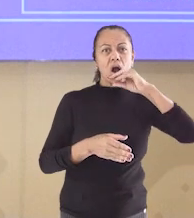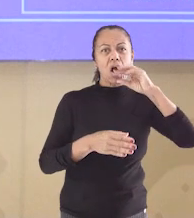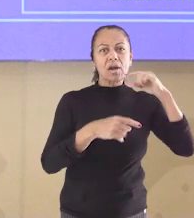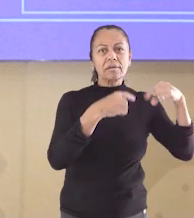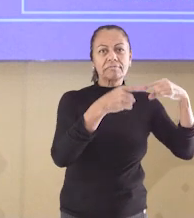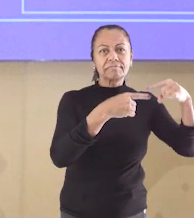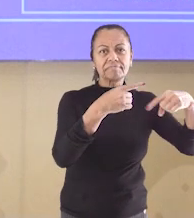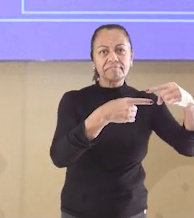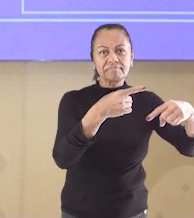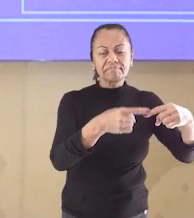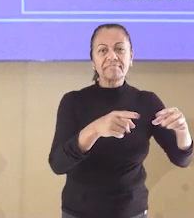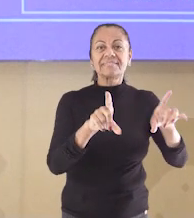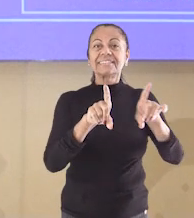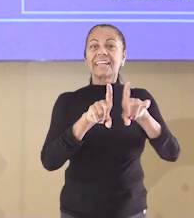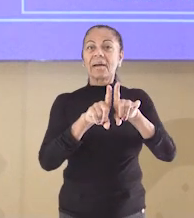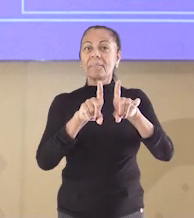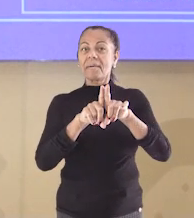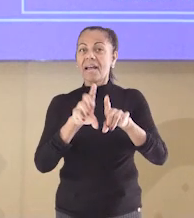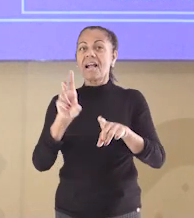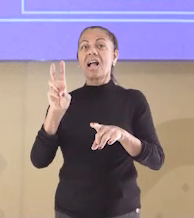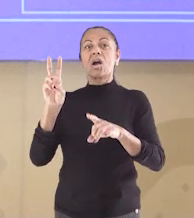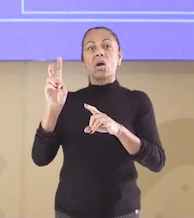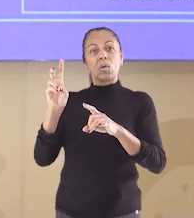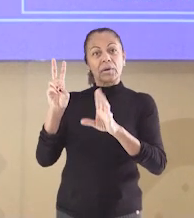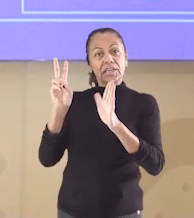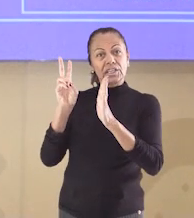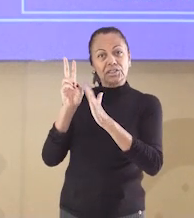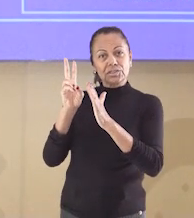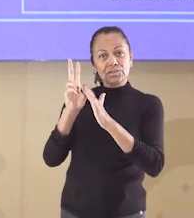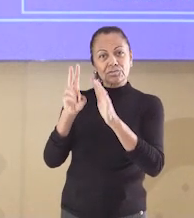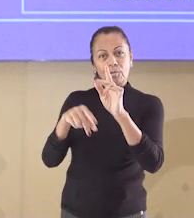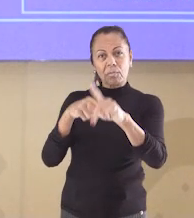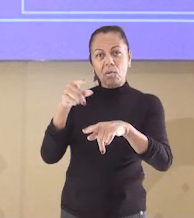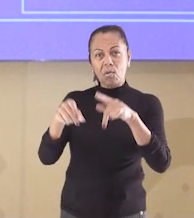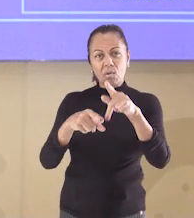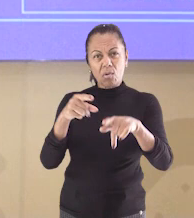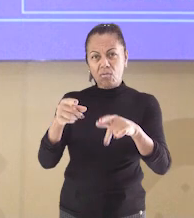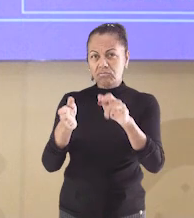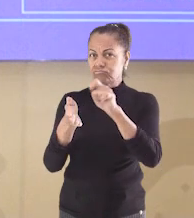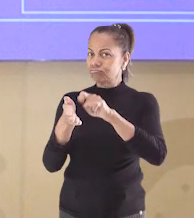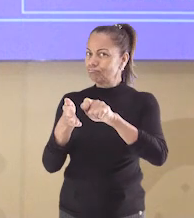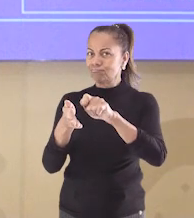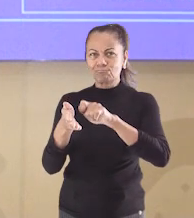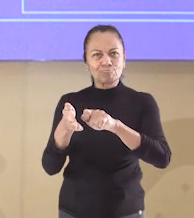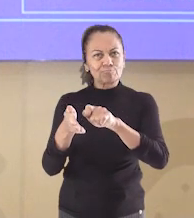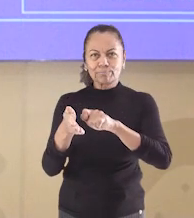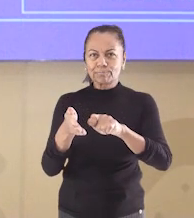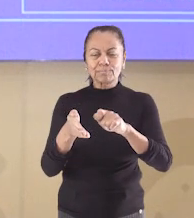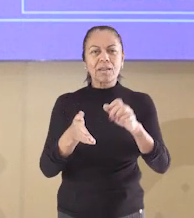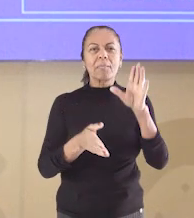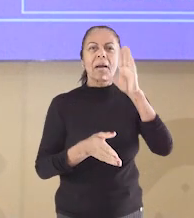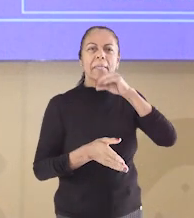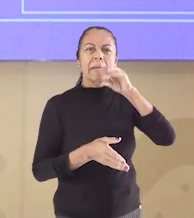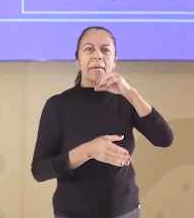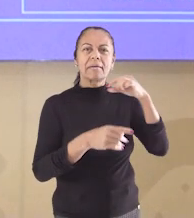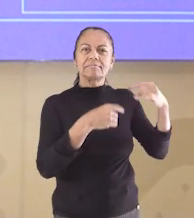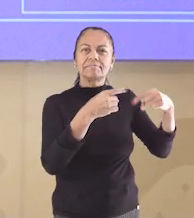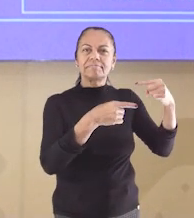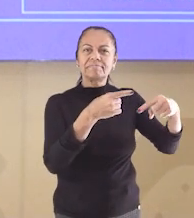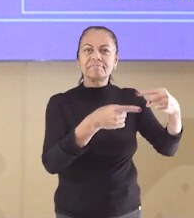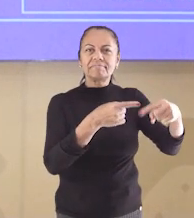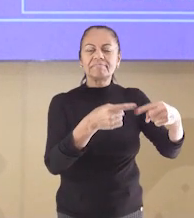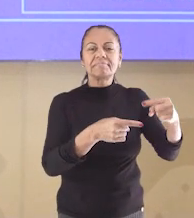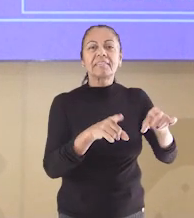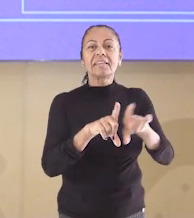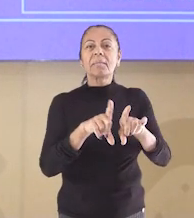foi transmitido oralmente. Religiões indígenas brasileiras. Também não havia textos